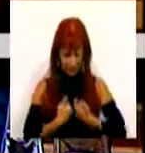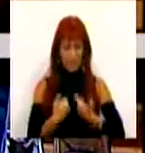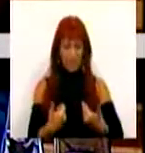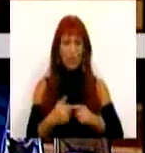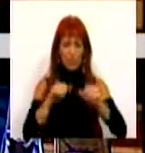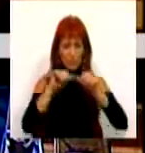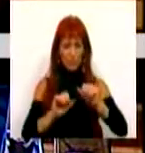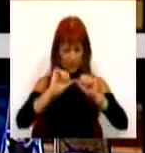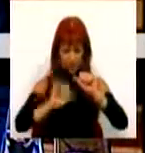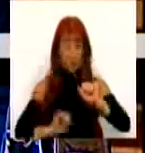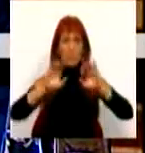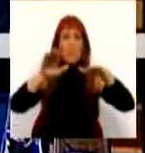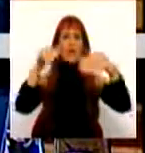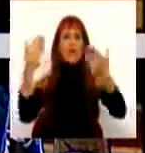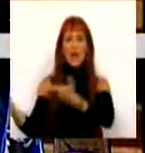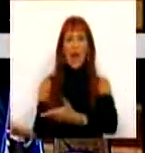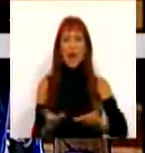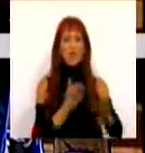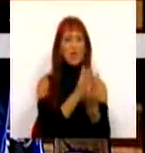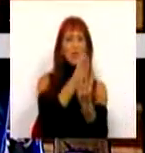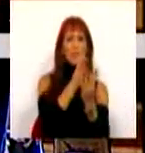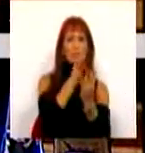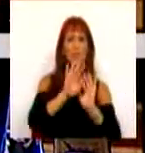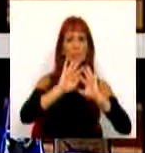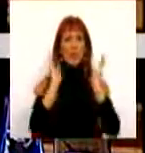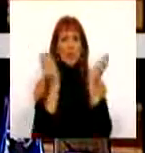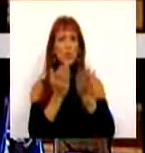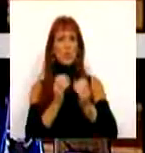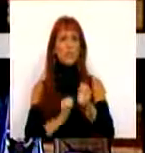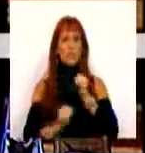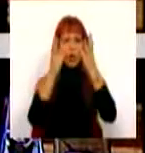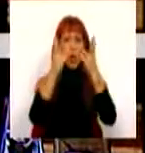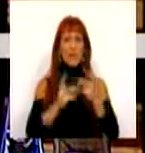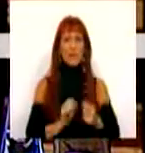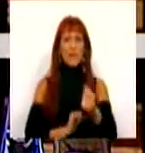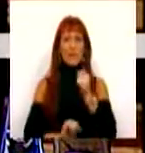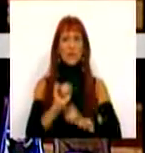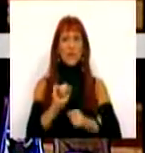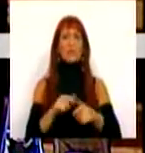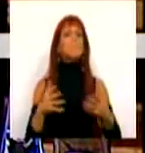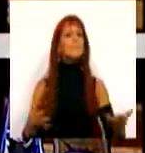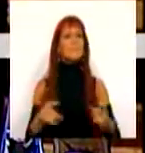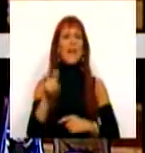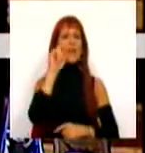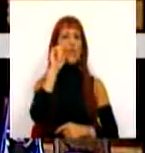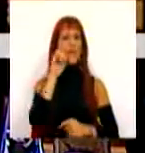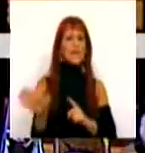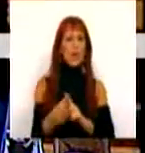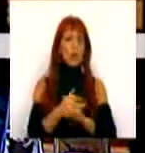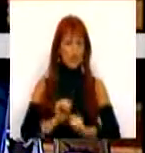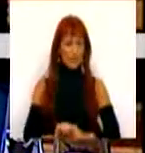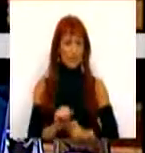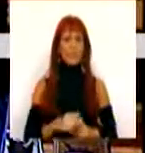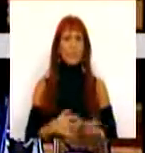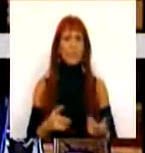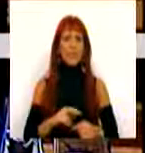nesta introdução, apresentar nos seus traços gerais o orçamento para a defesa nacional.